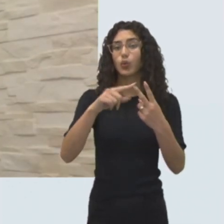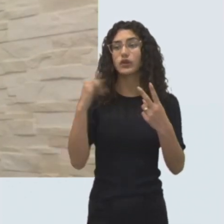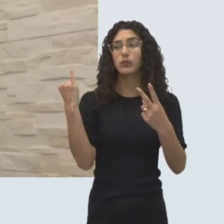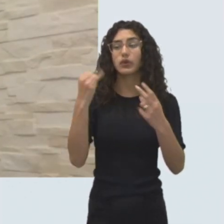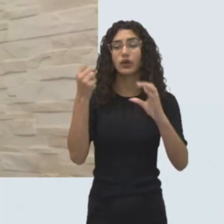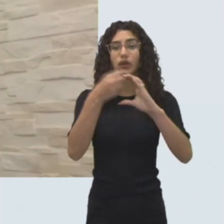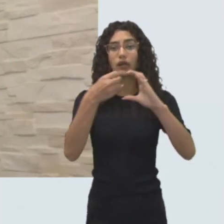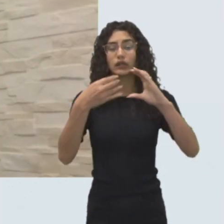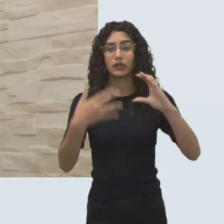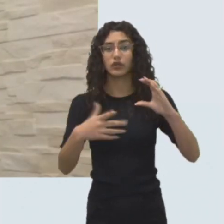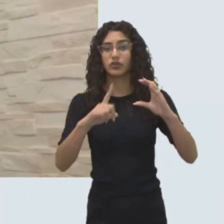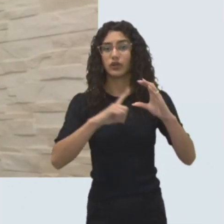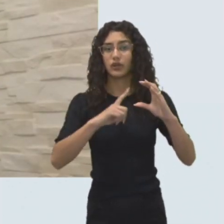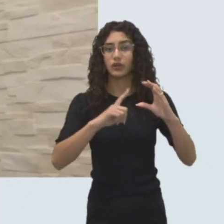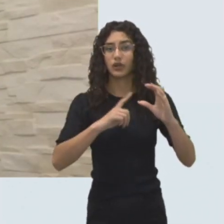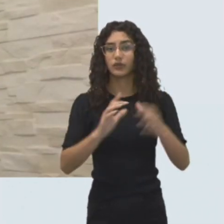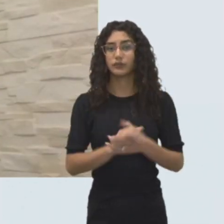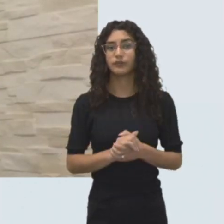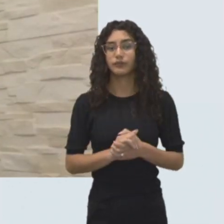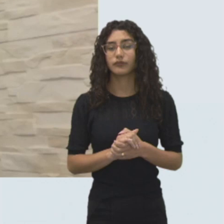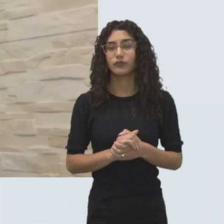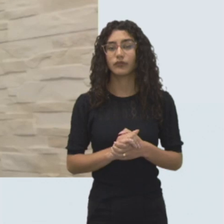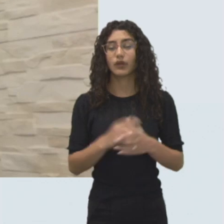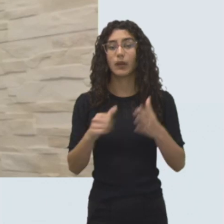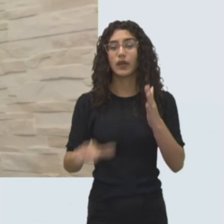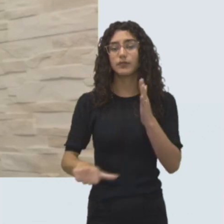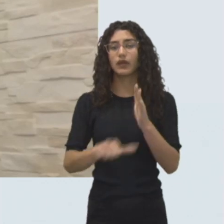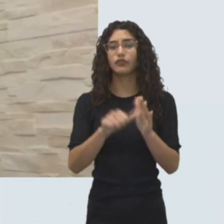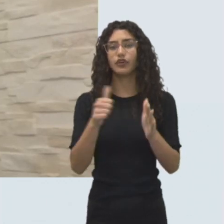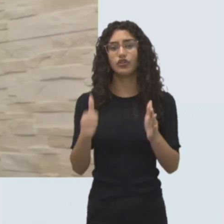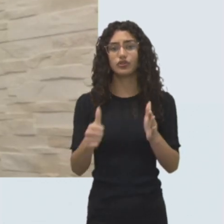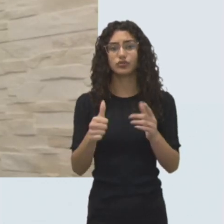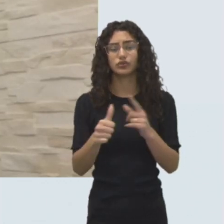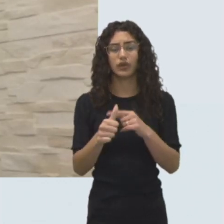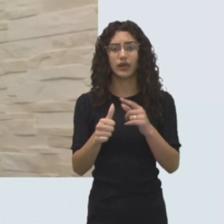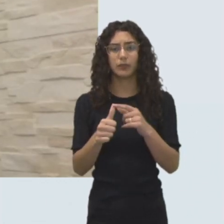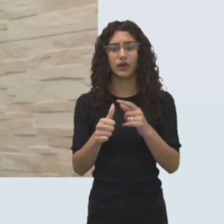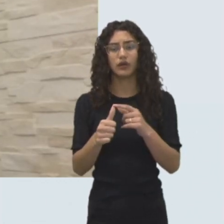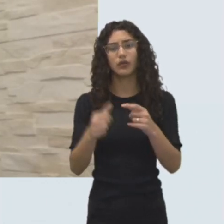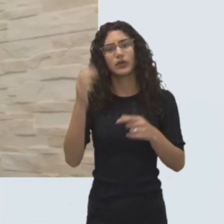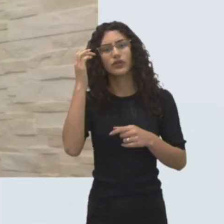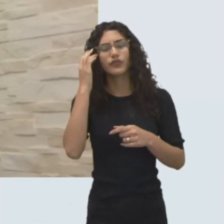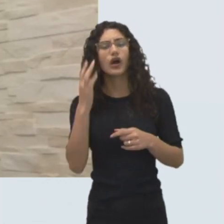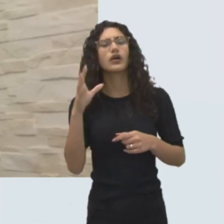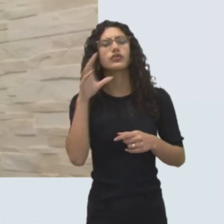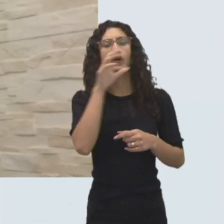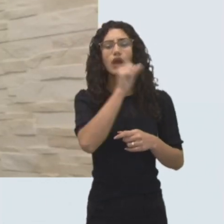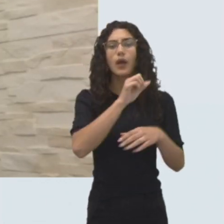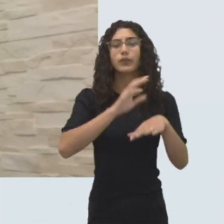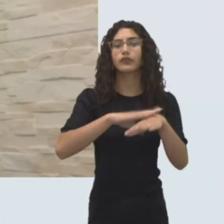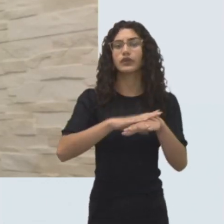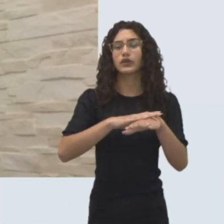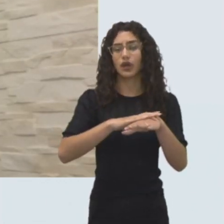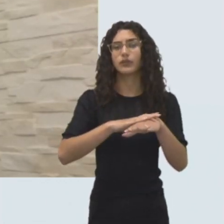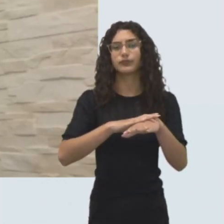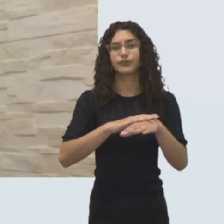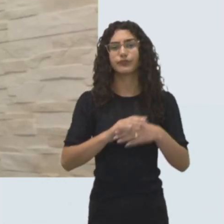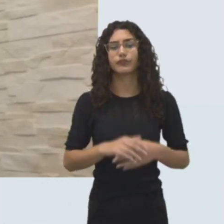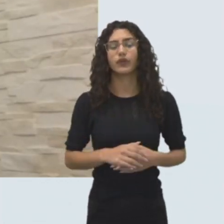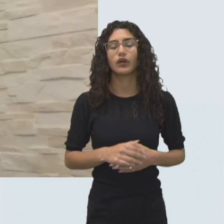mudam a partir dos recursos digitais. A primeira característica é que fica muito mais fácil e rápida a construção dessas